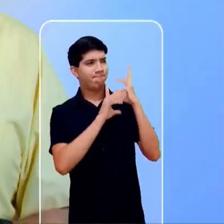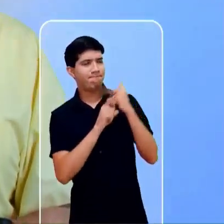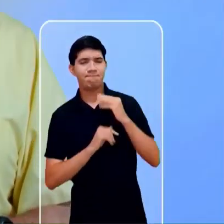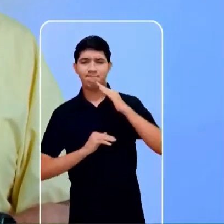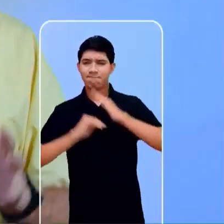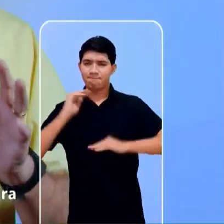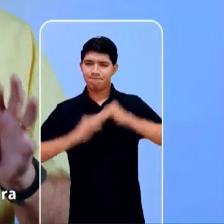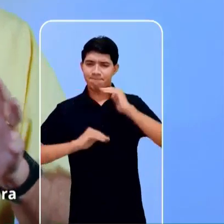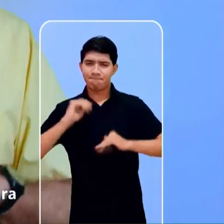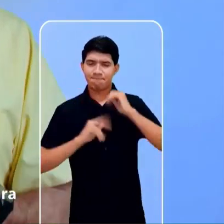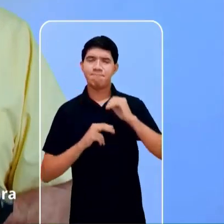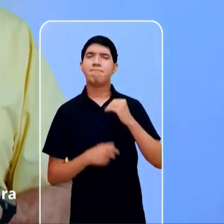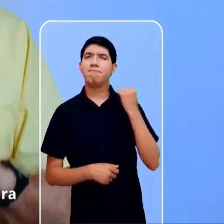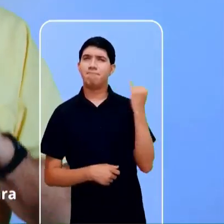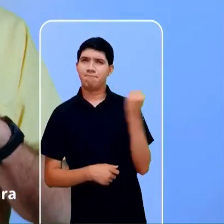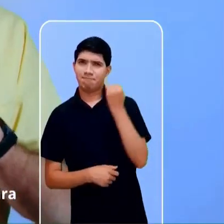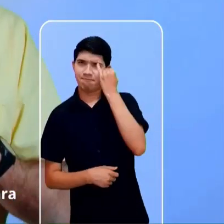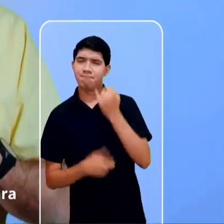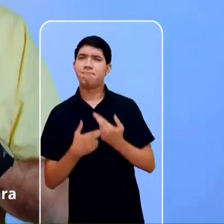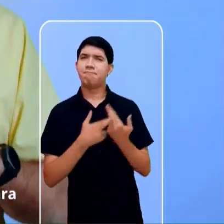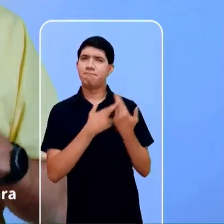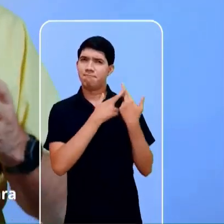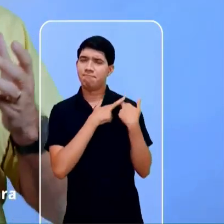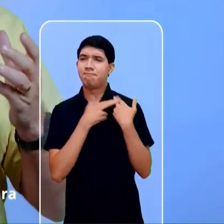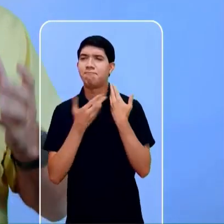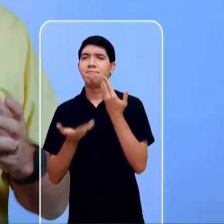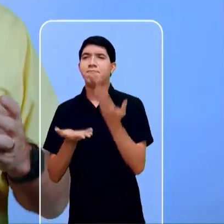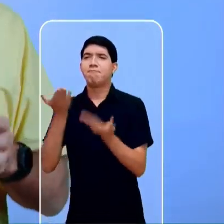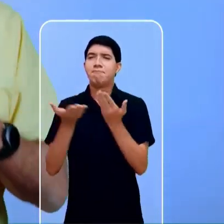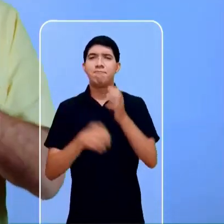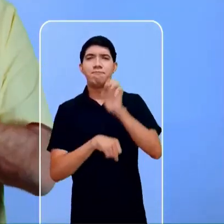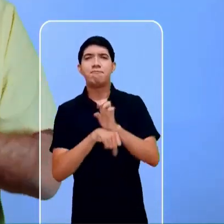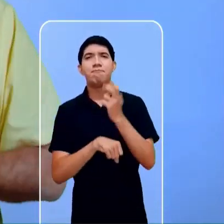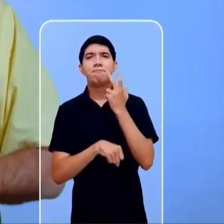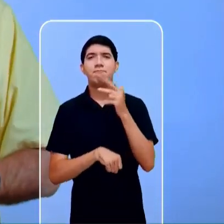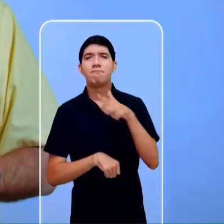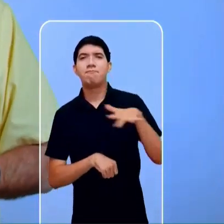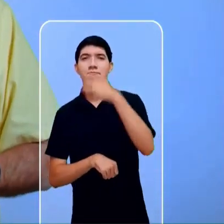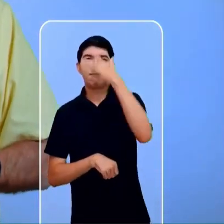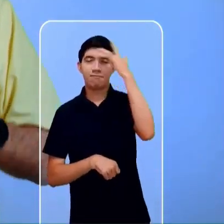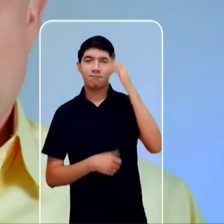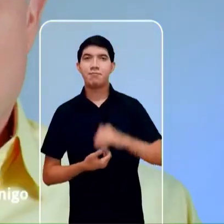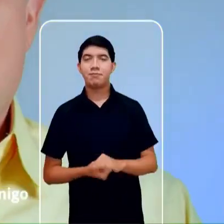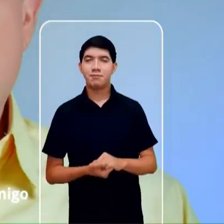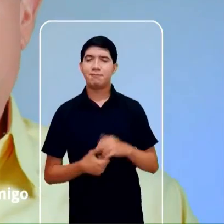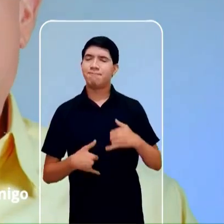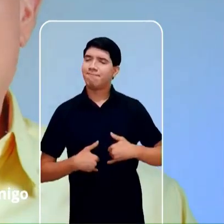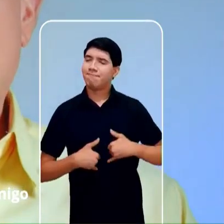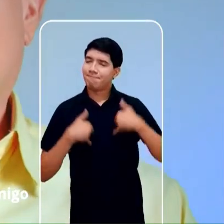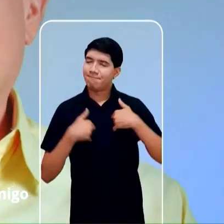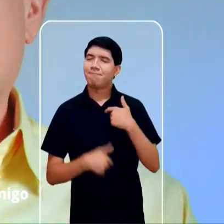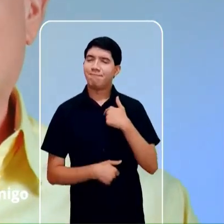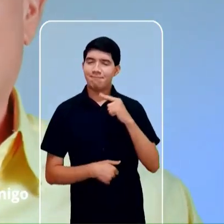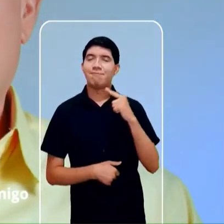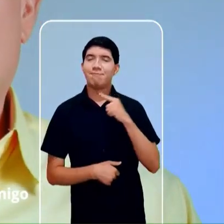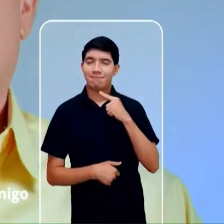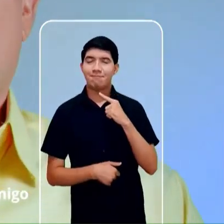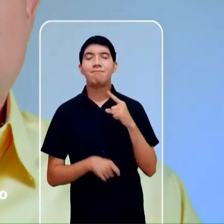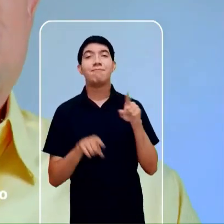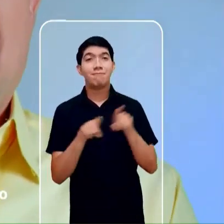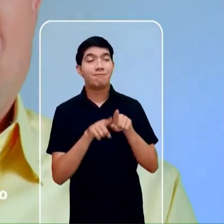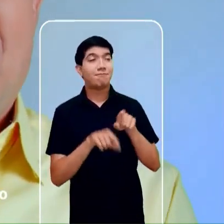Experiência e competência são duas qualidades fundamentais para cuidar do Ceará e dos cearenses. Tenho muito orgulho de trazer